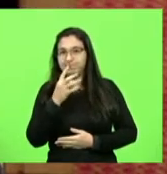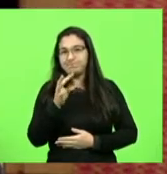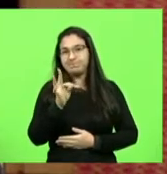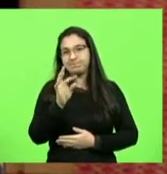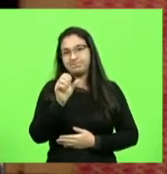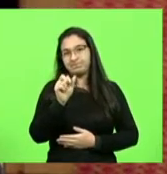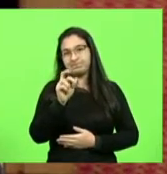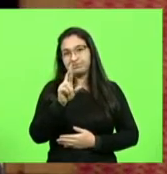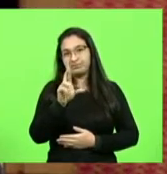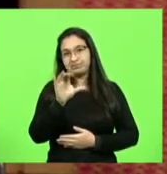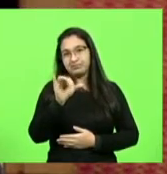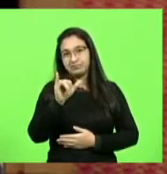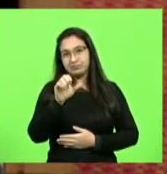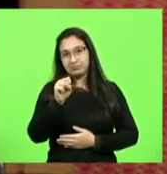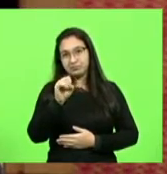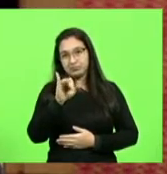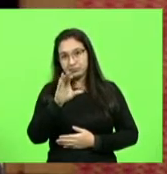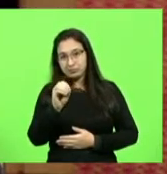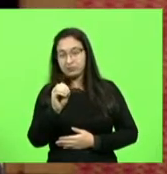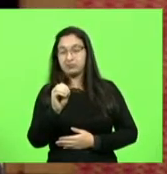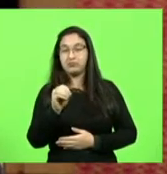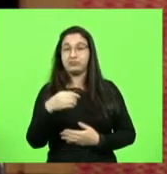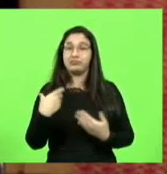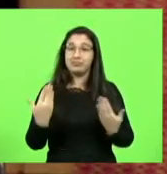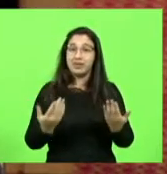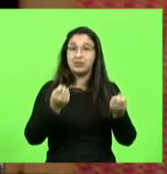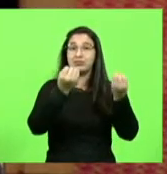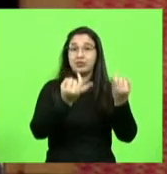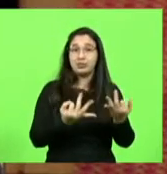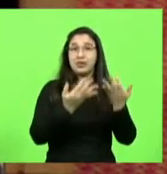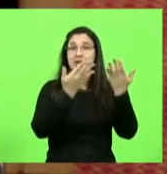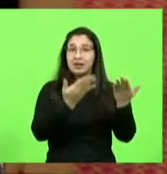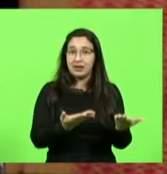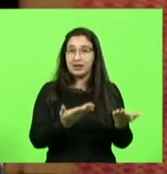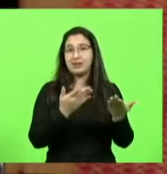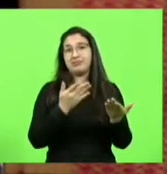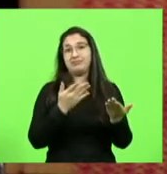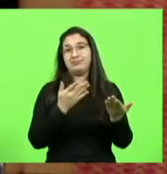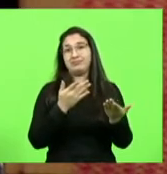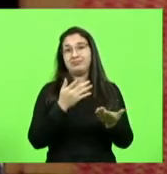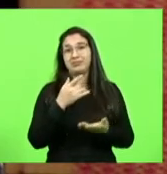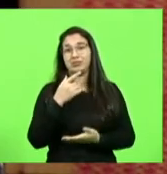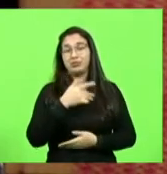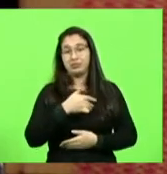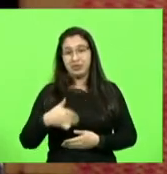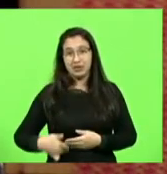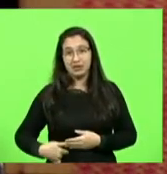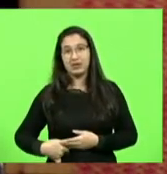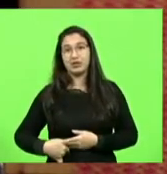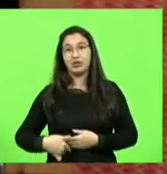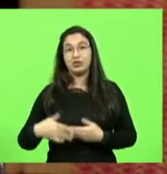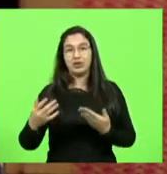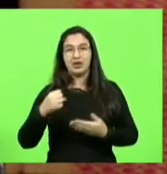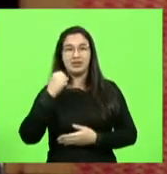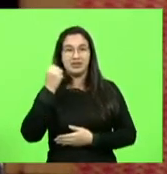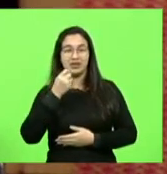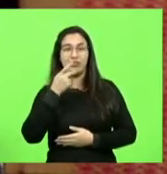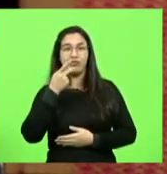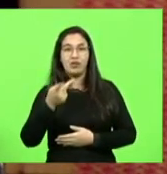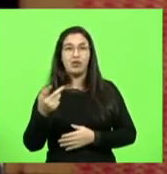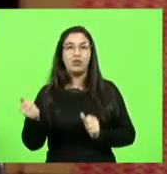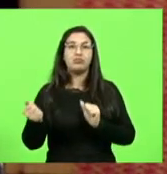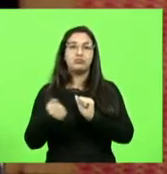o ministro Tarcísio esse problema catarinense, e o senador Jorginho endossou as nossas